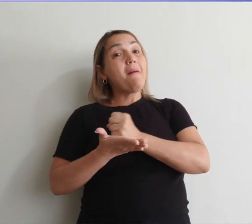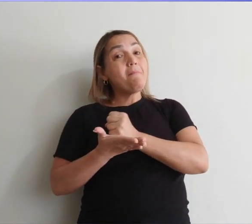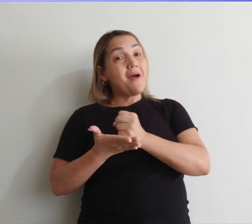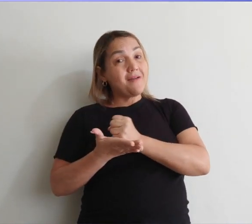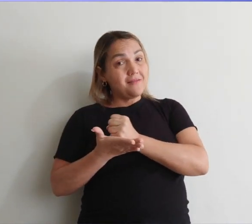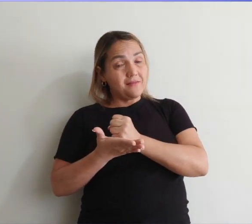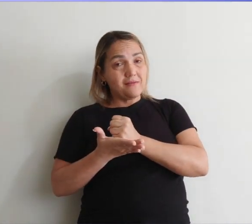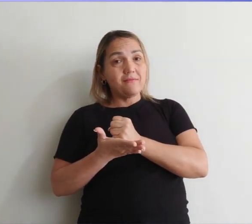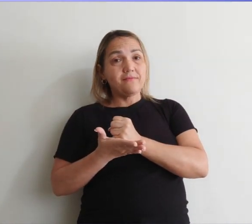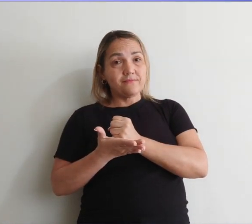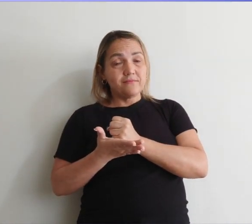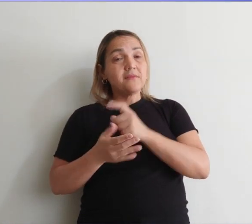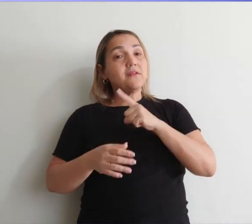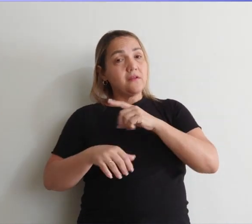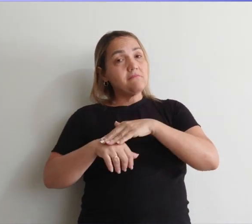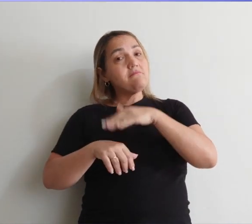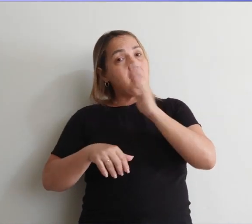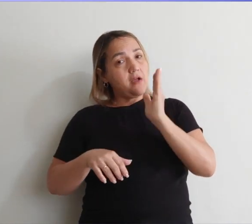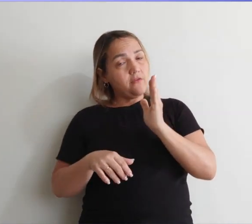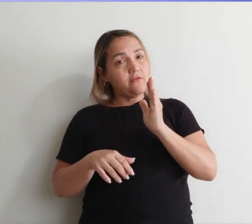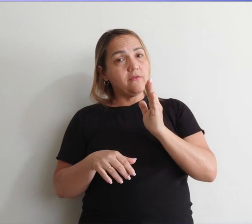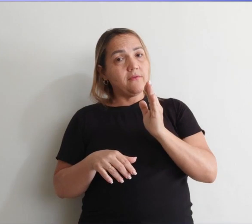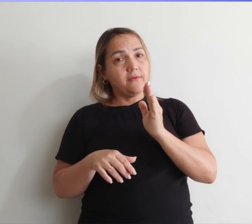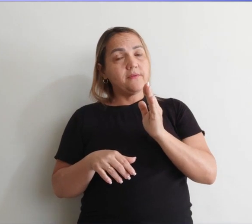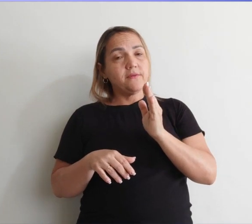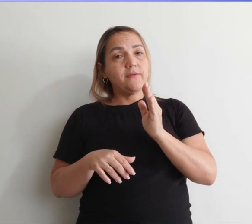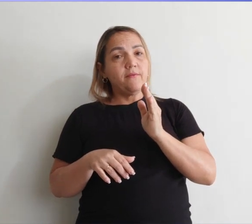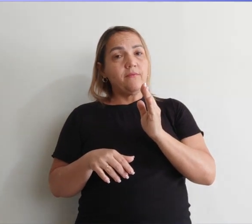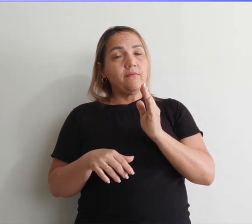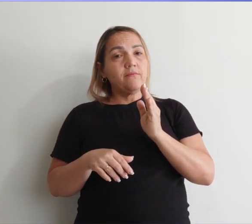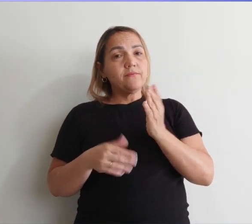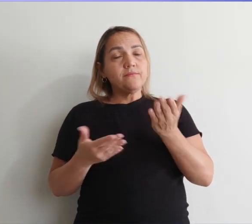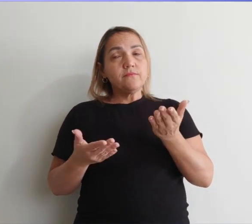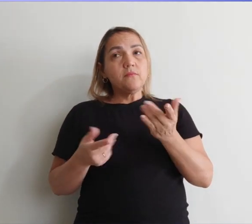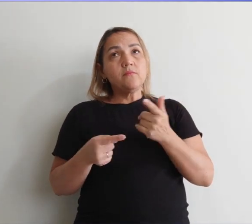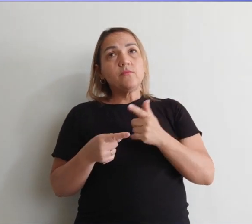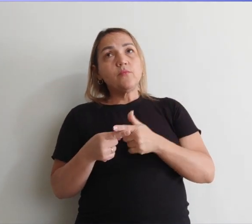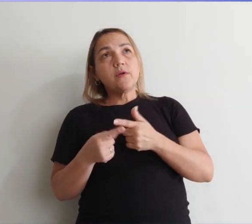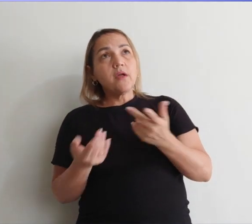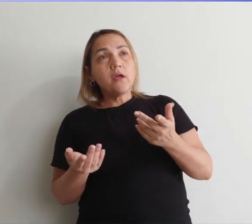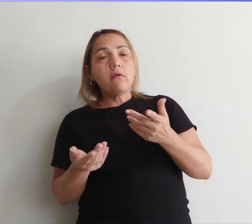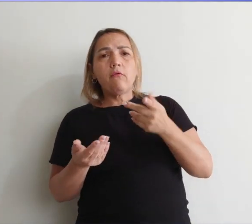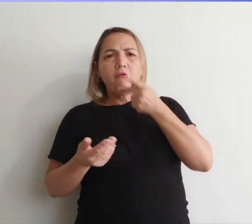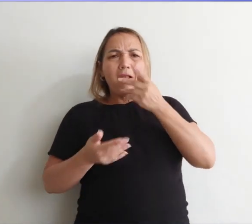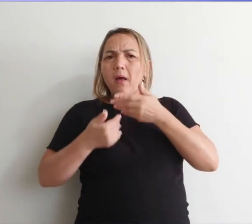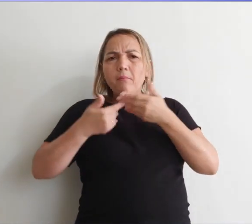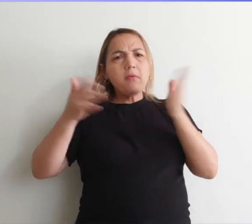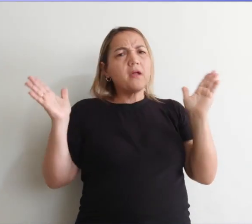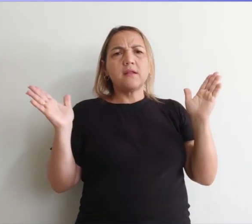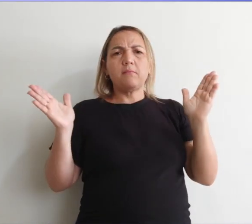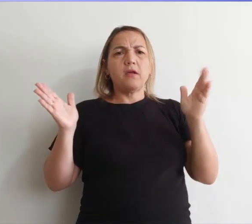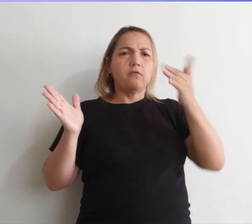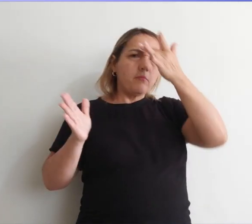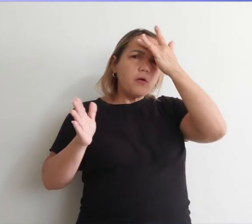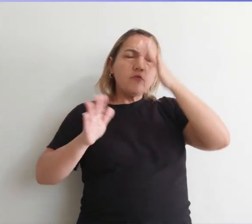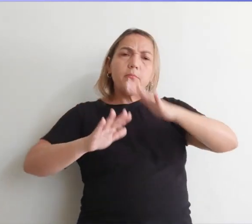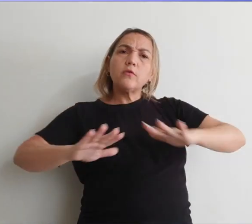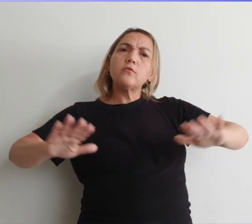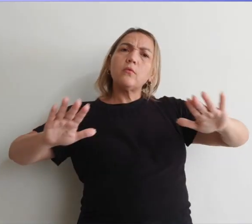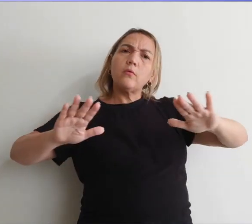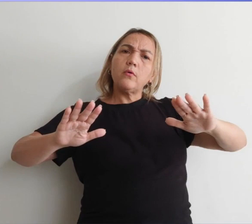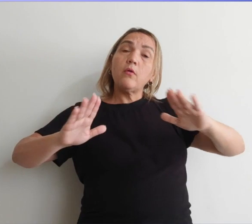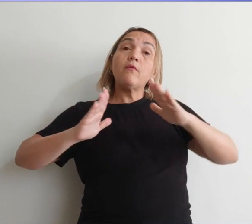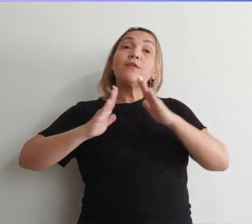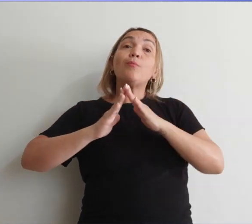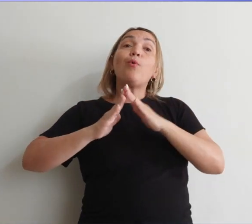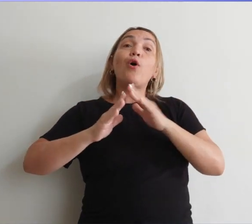farmacêutica, porque, né, as pessoas... Vou perguntar assim, uma questão muito aberta para vocês, público, né? Onde